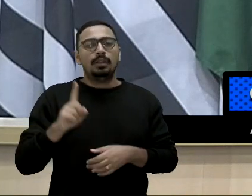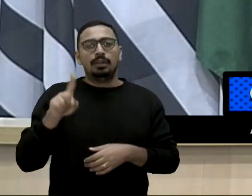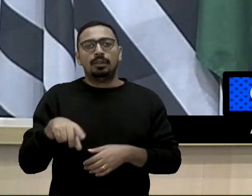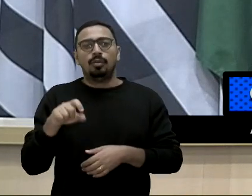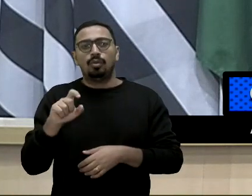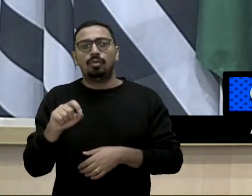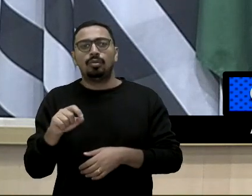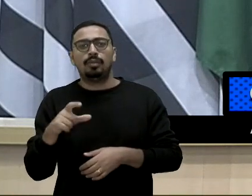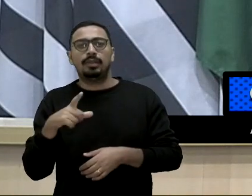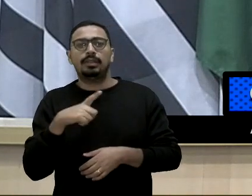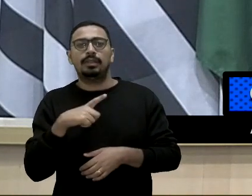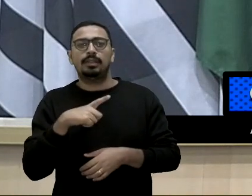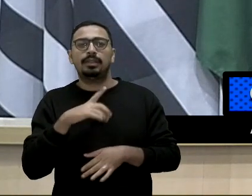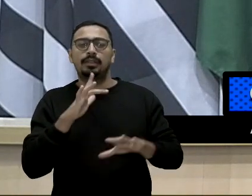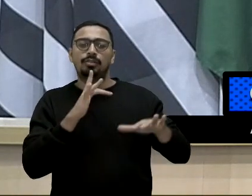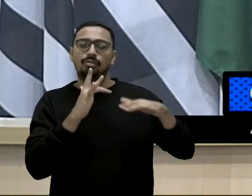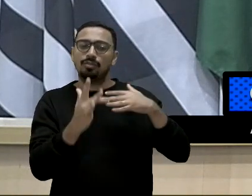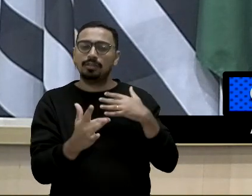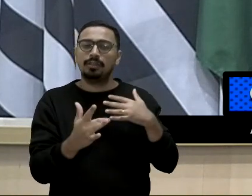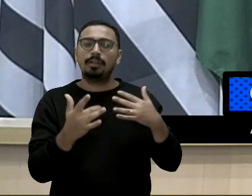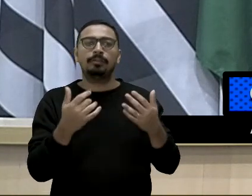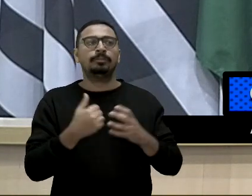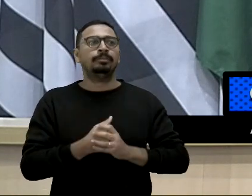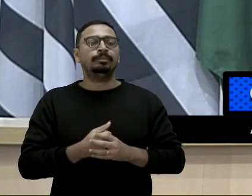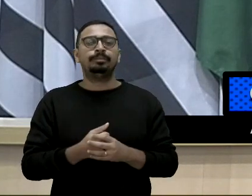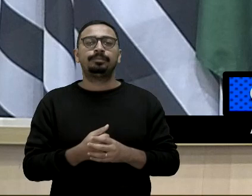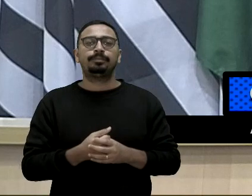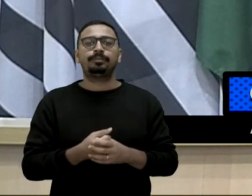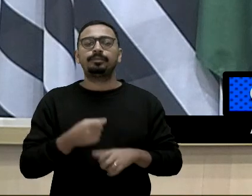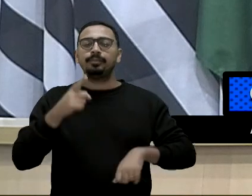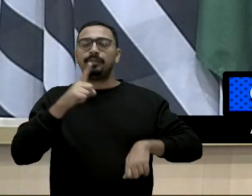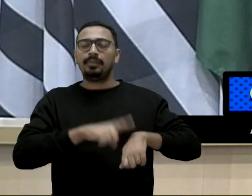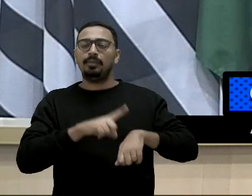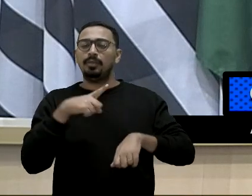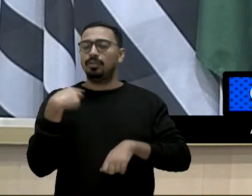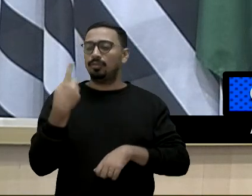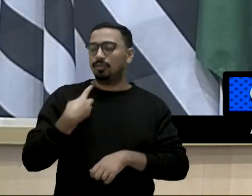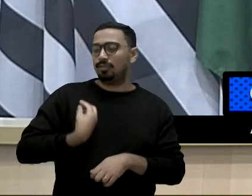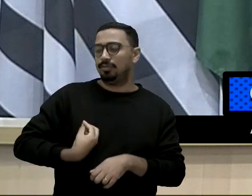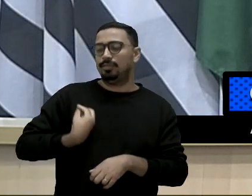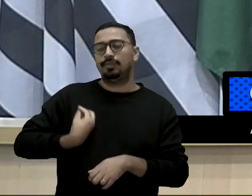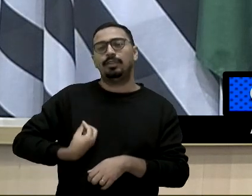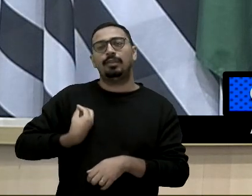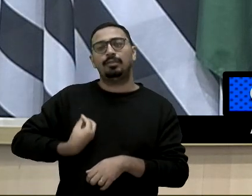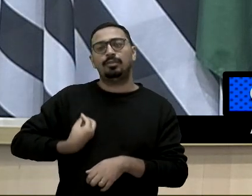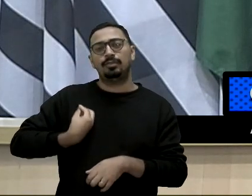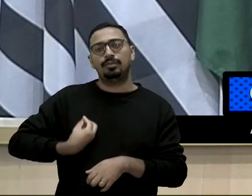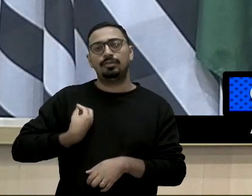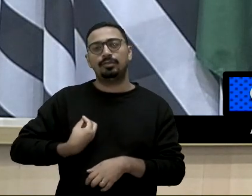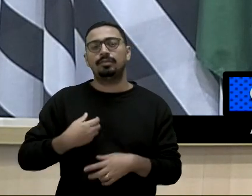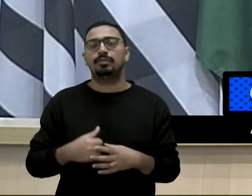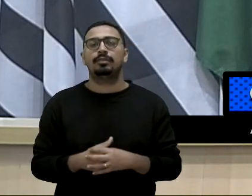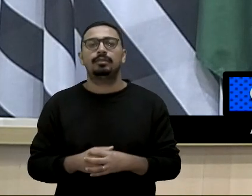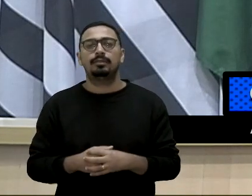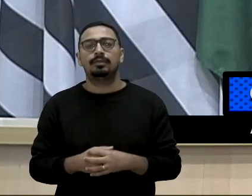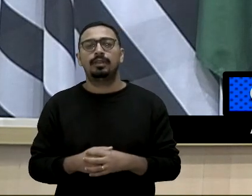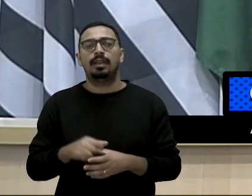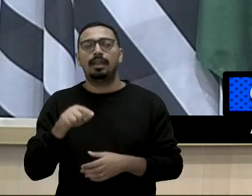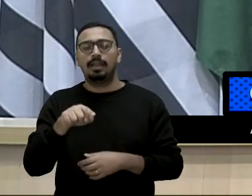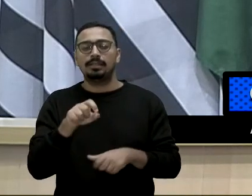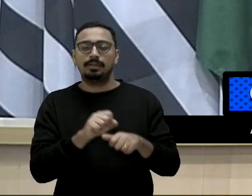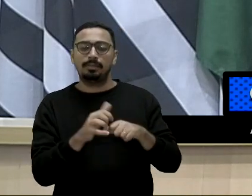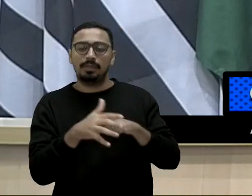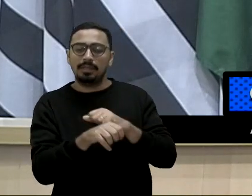ouvir, né, ali nas redes sociais, né, naquele momento em que a gente estava vivendo também a pandemia, né? É ter, ouvir aquelas mulheres falando, ouvir